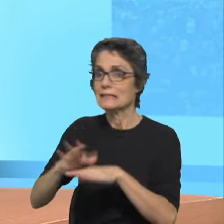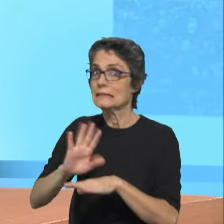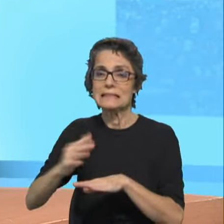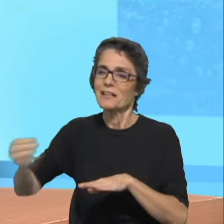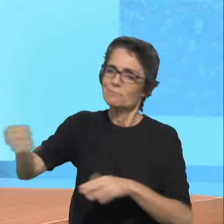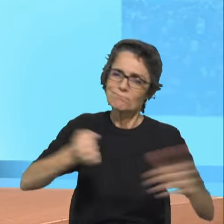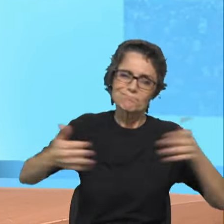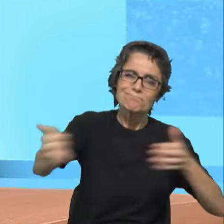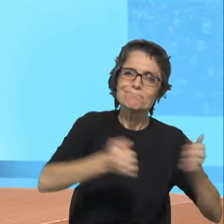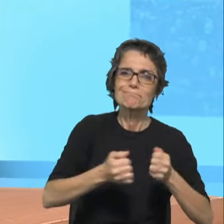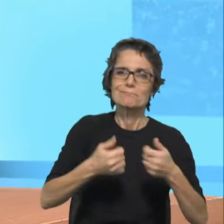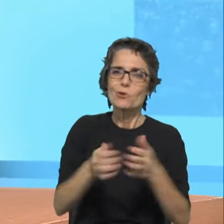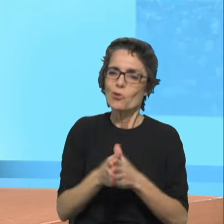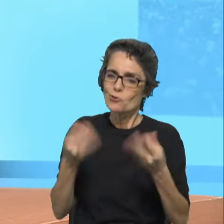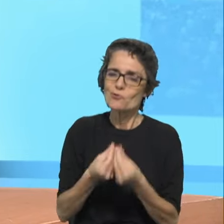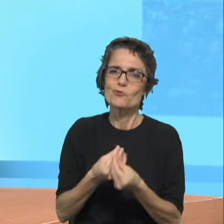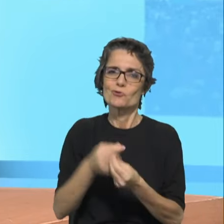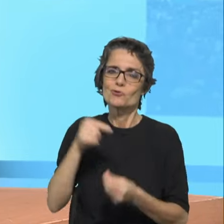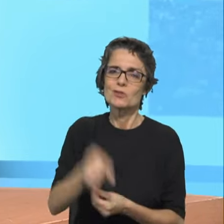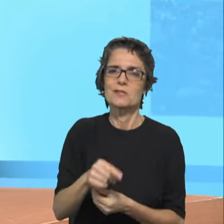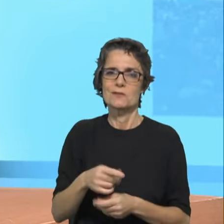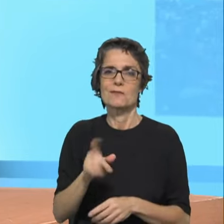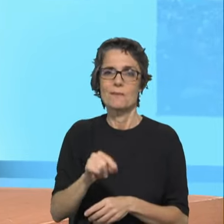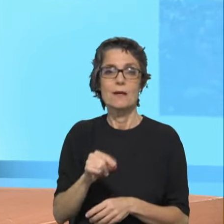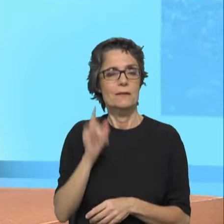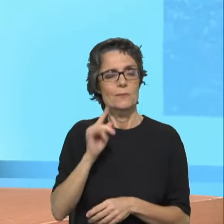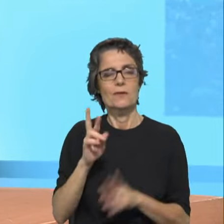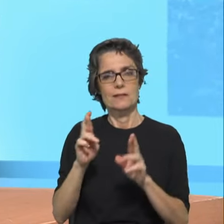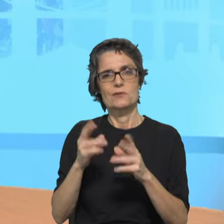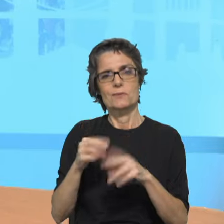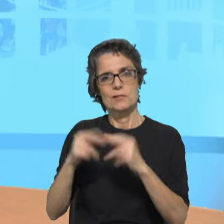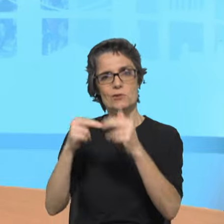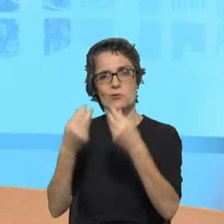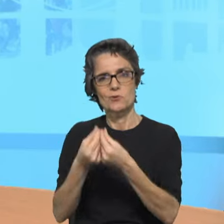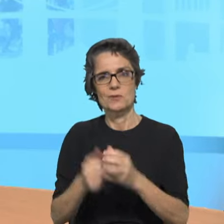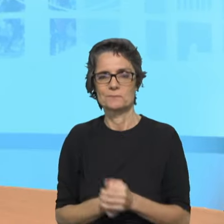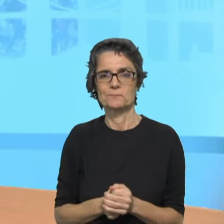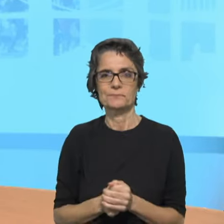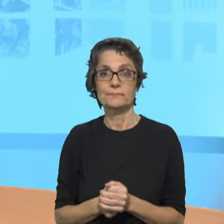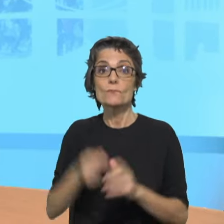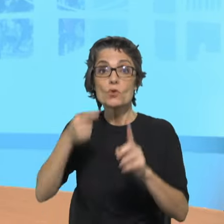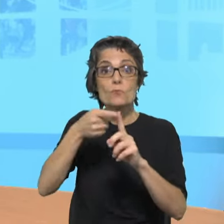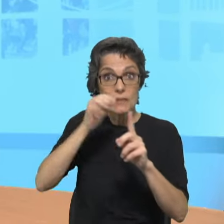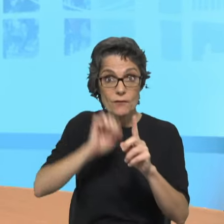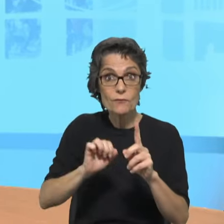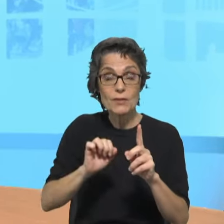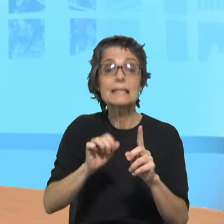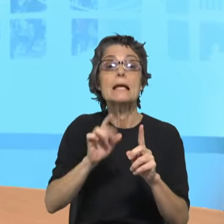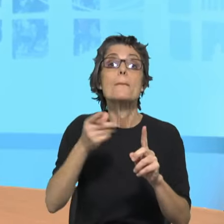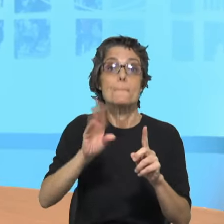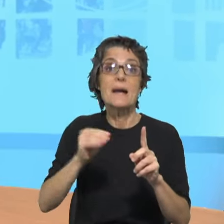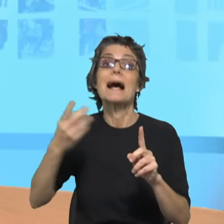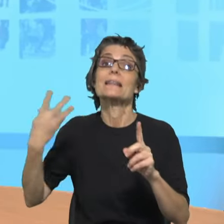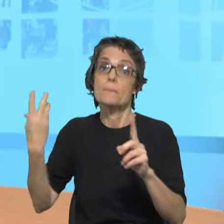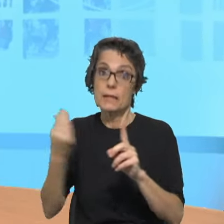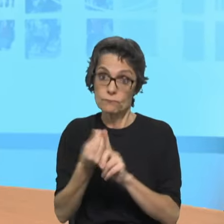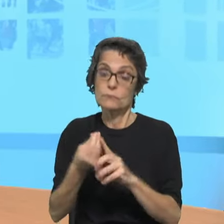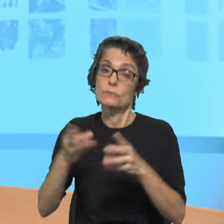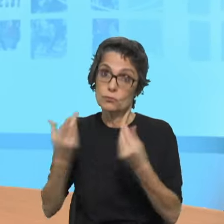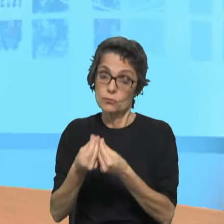nas margens, constrói com eles também essa esperança. E não só para eles, mas com eles. Estes 4 estaleiros,